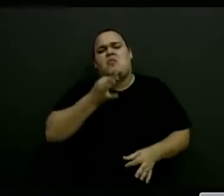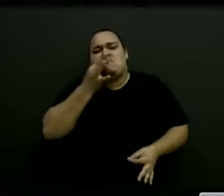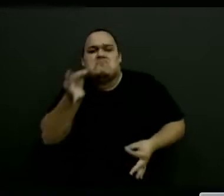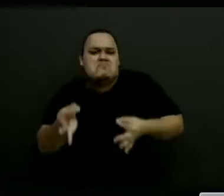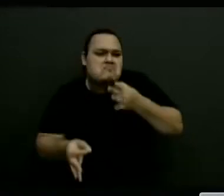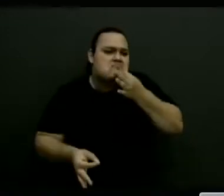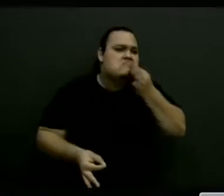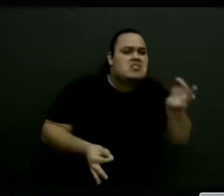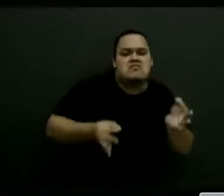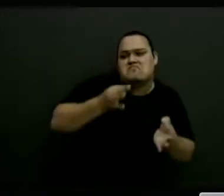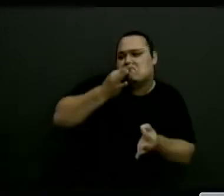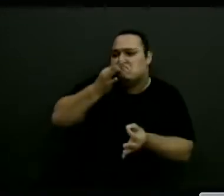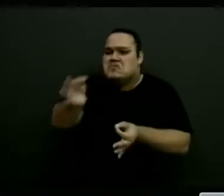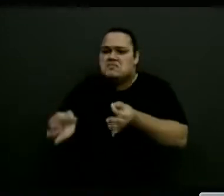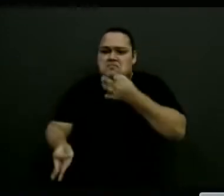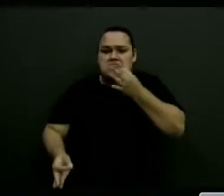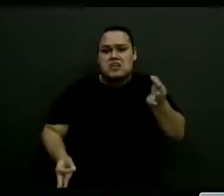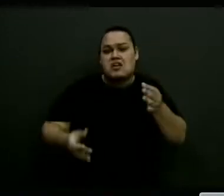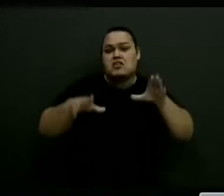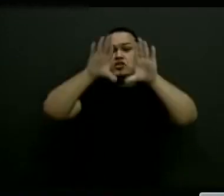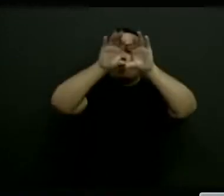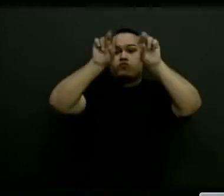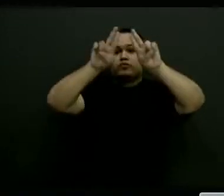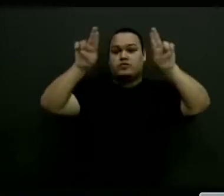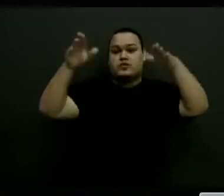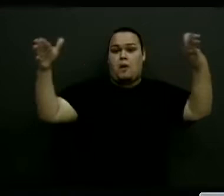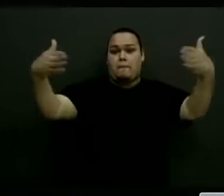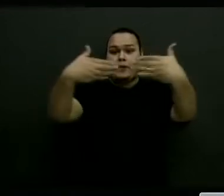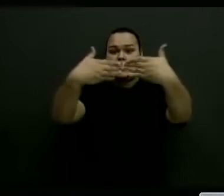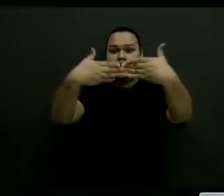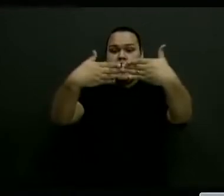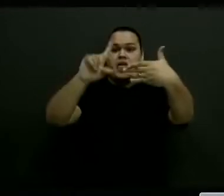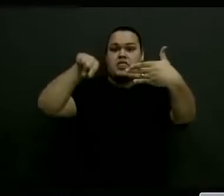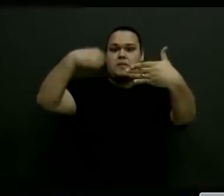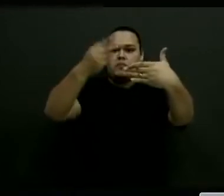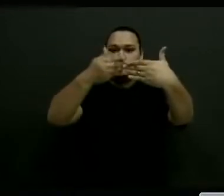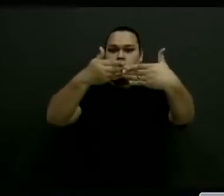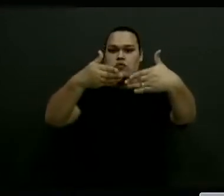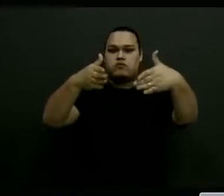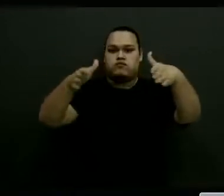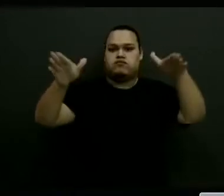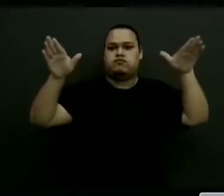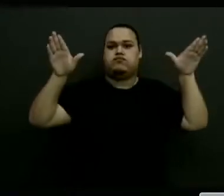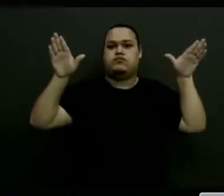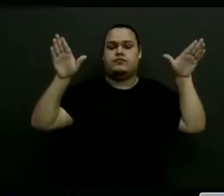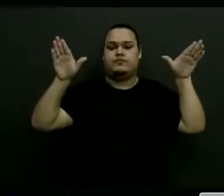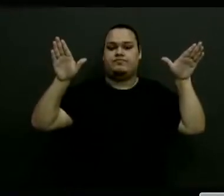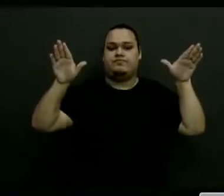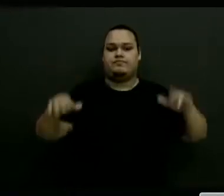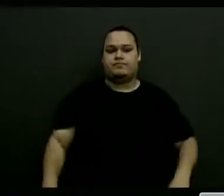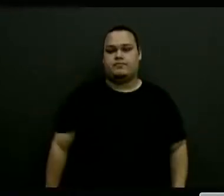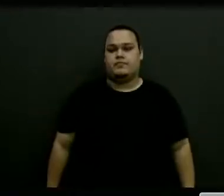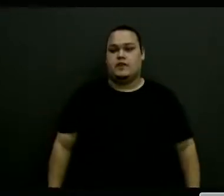anos, depois dos últimos profetas, mas que o céu se abre para Jesus.